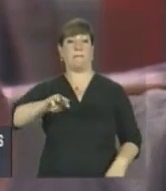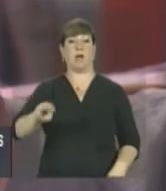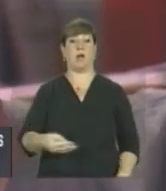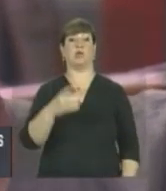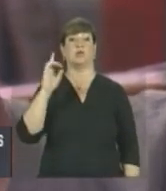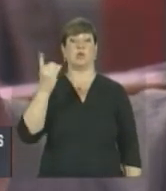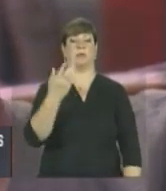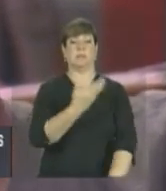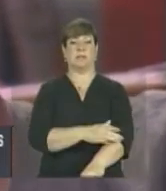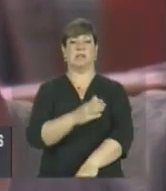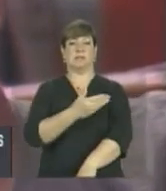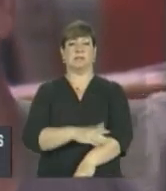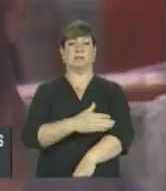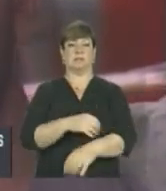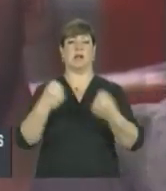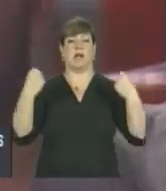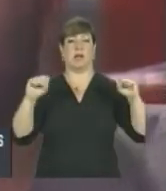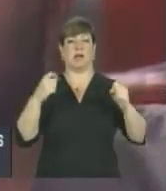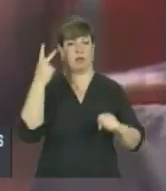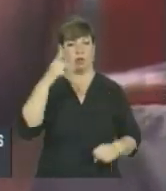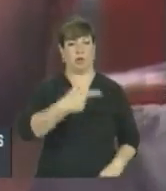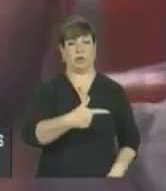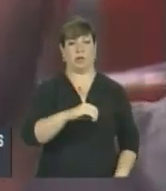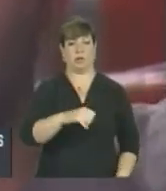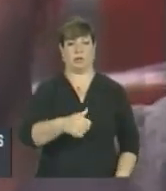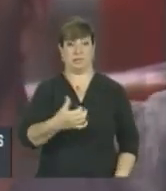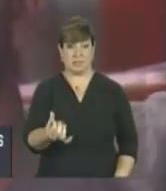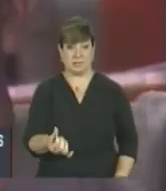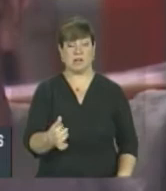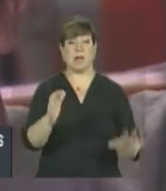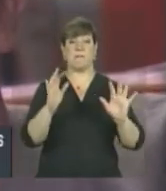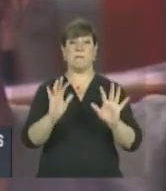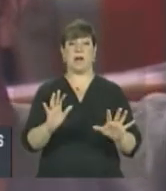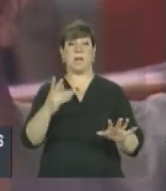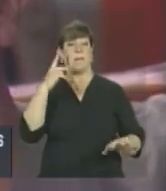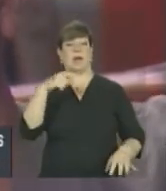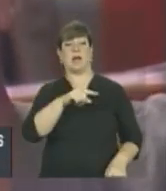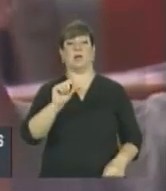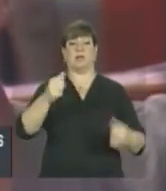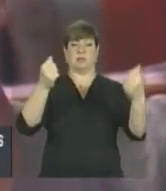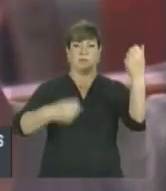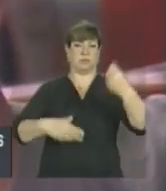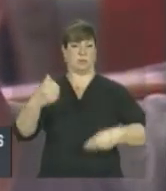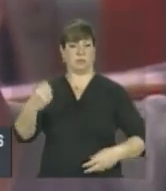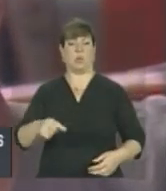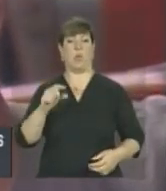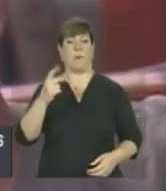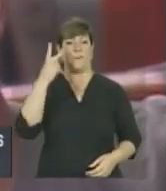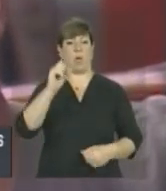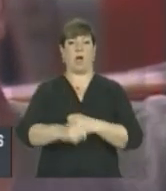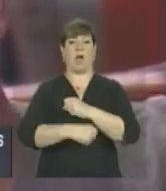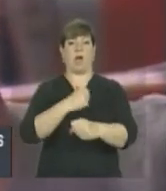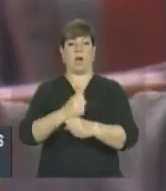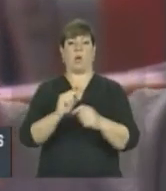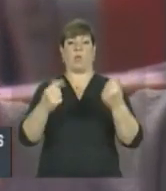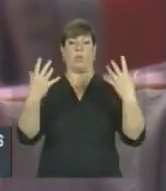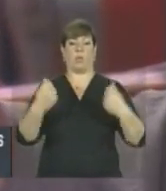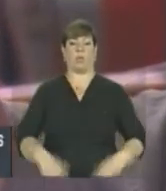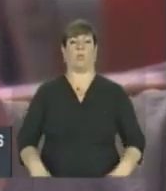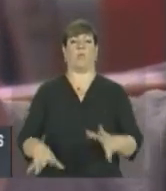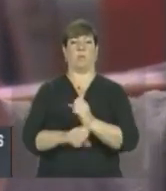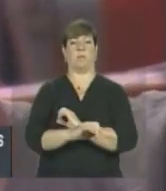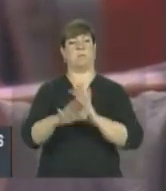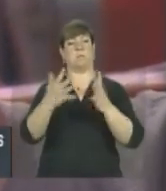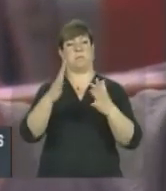na preparação dos atletas para 2016. E pelo que ele passou por mês, por ano, o que se gastaria com o Bolsa Atleta, daria mais ou